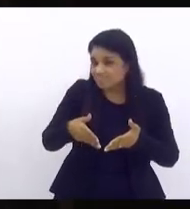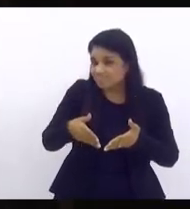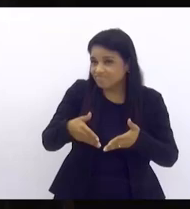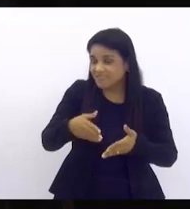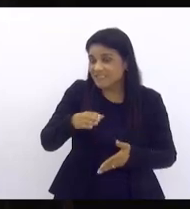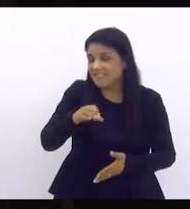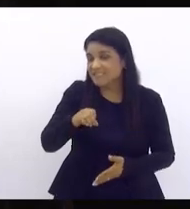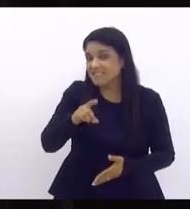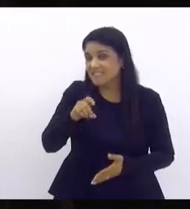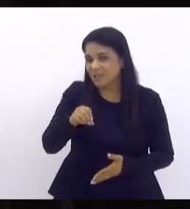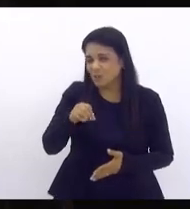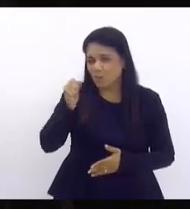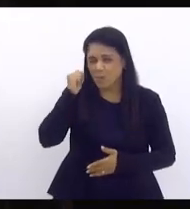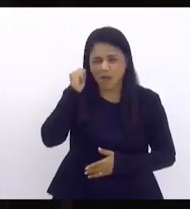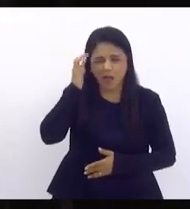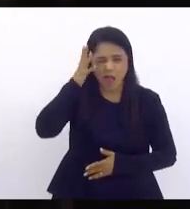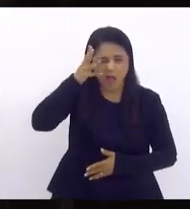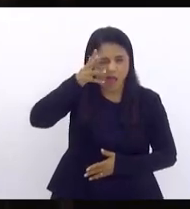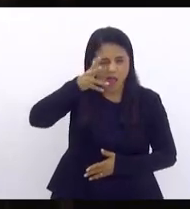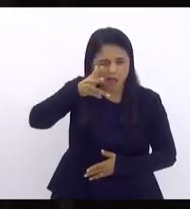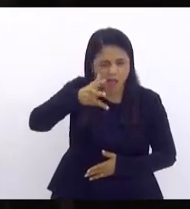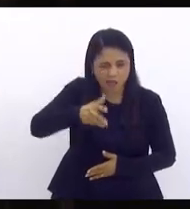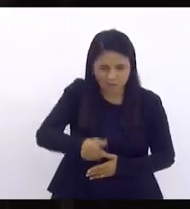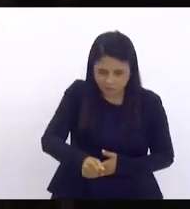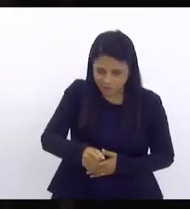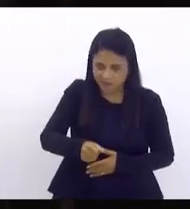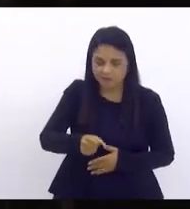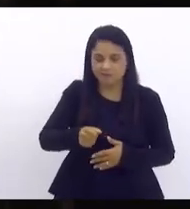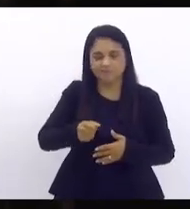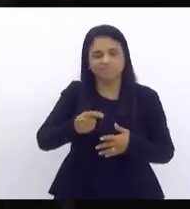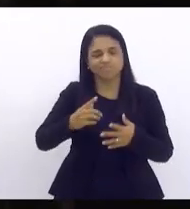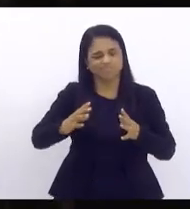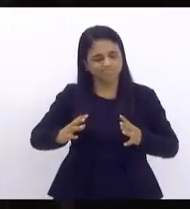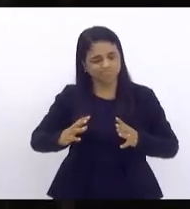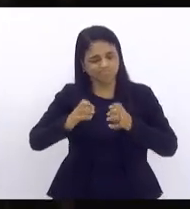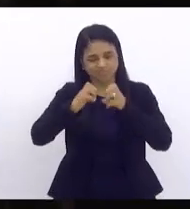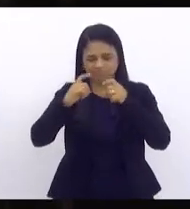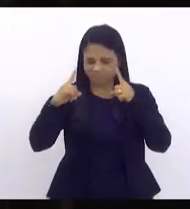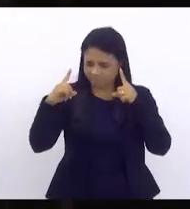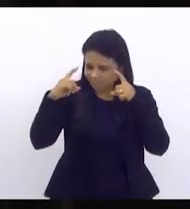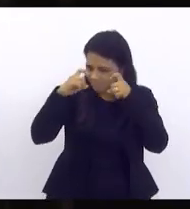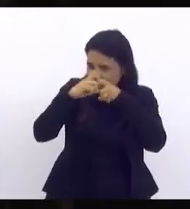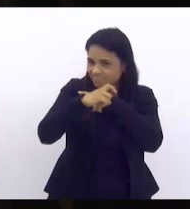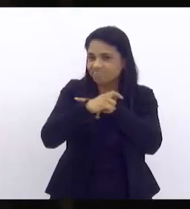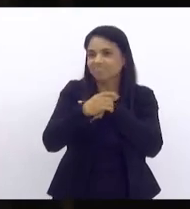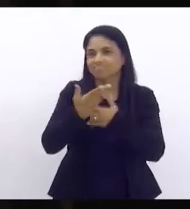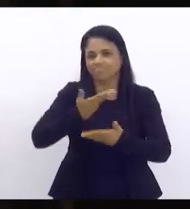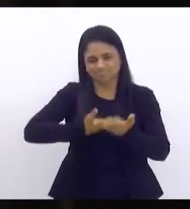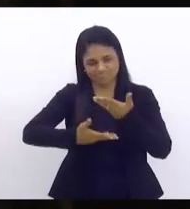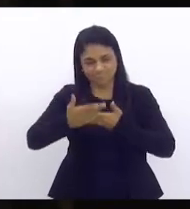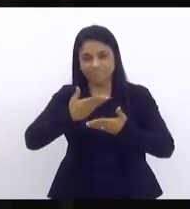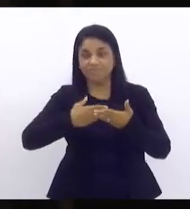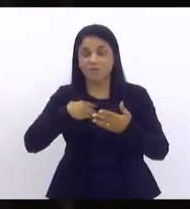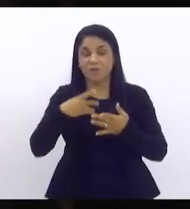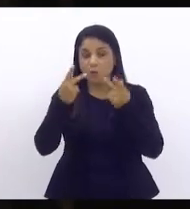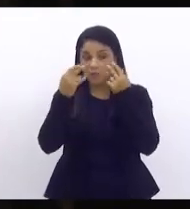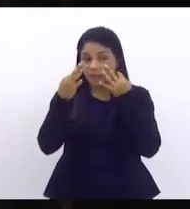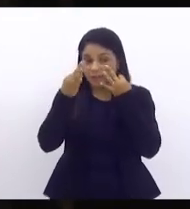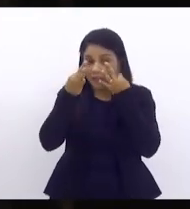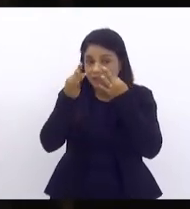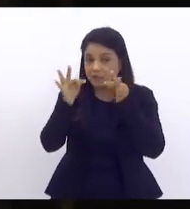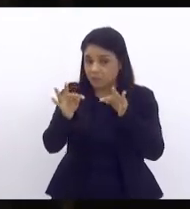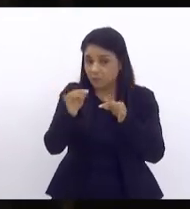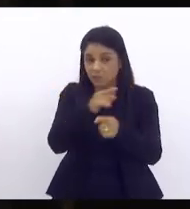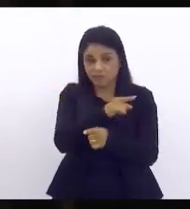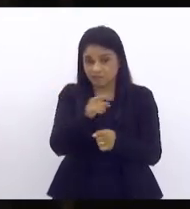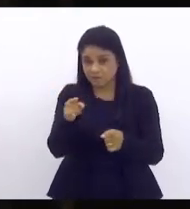cedo, mas na madrugada em casa, era uma dificuldade muito grande. Irmãos, eu estou dando esse testemunho aqui para